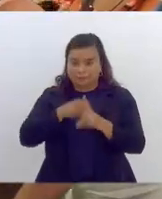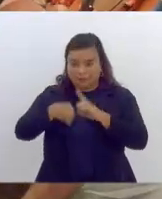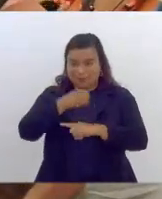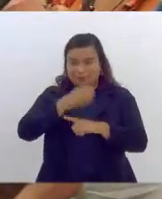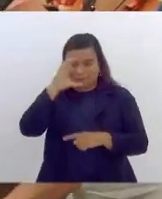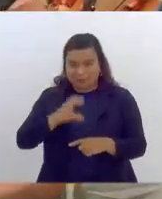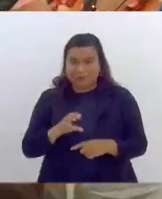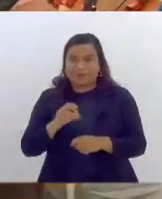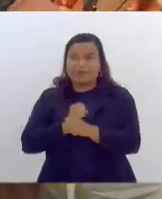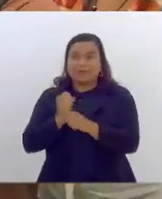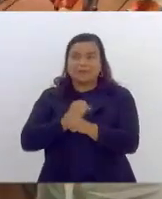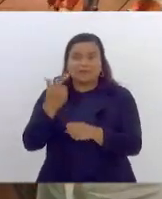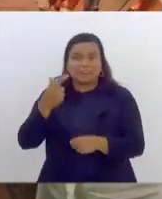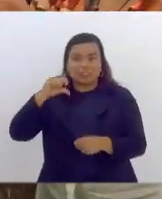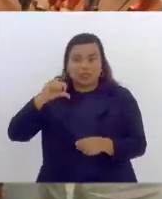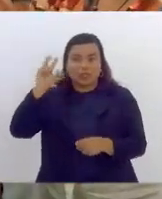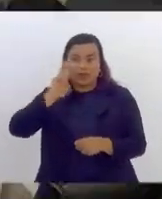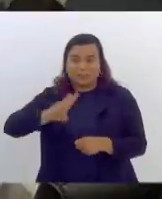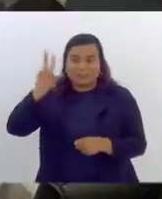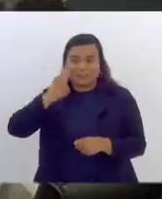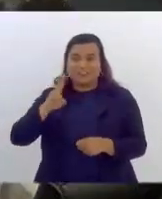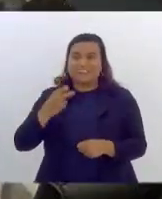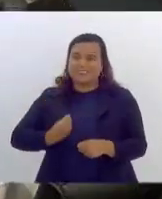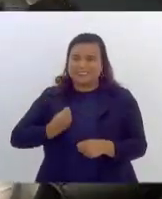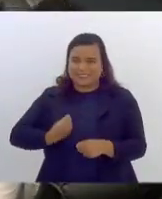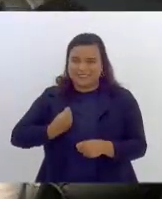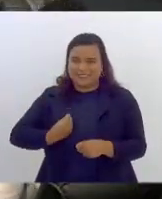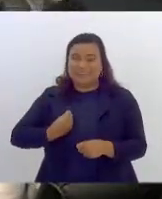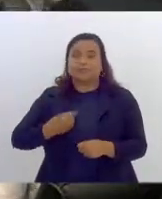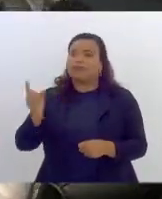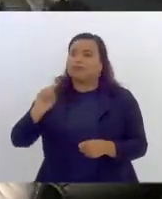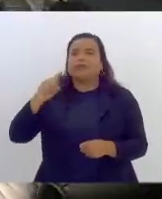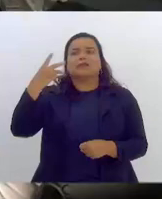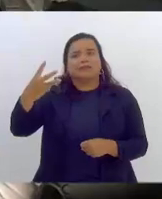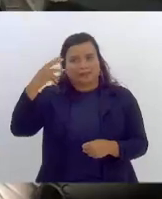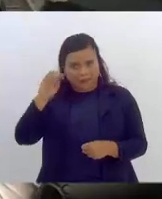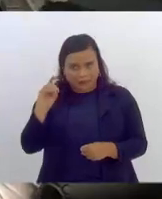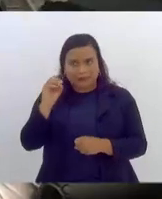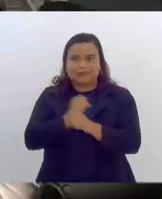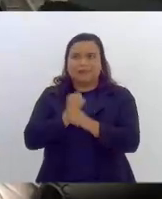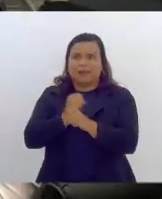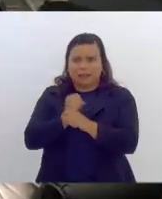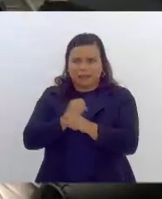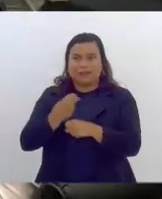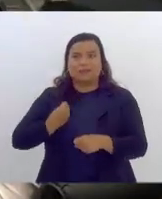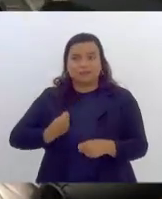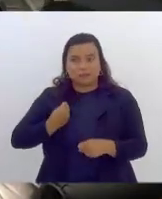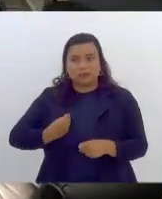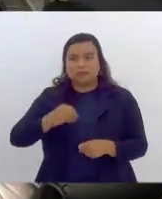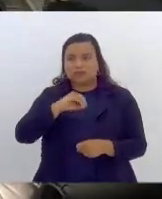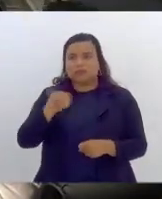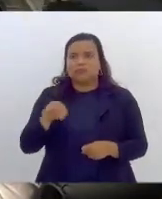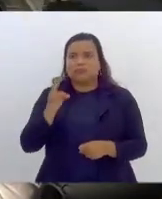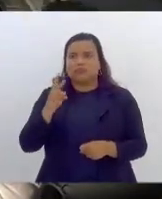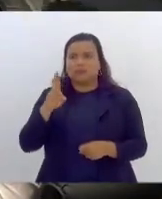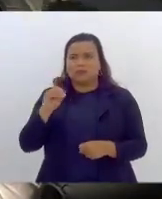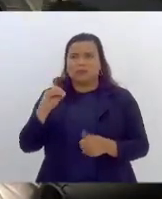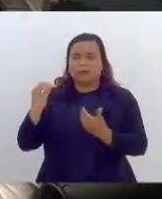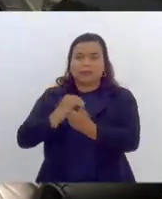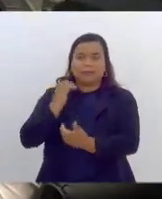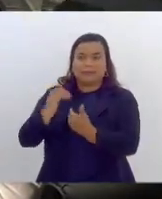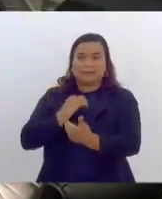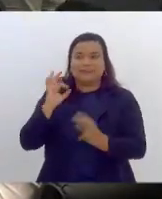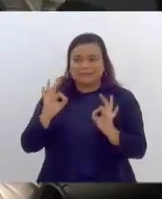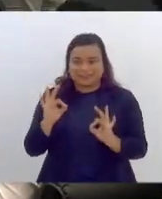com 29 anos de trajetória. 30 anos, me corrigiu muito bem, Jurema, que acompanhou tudo.